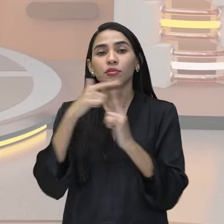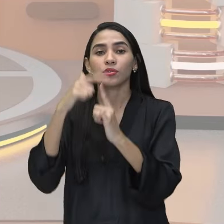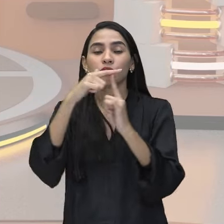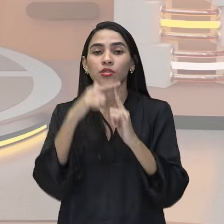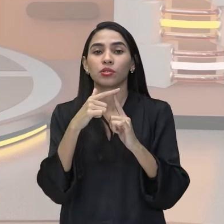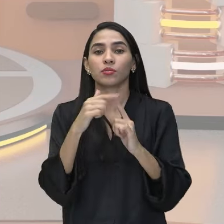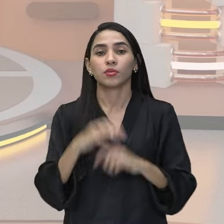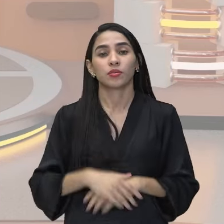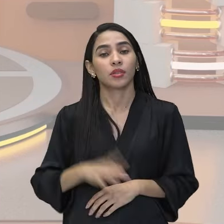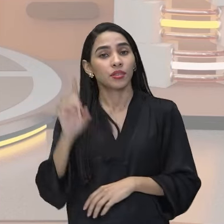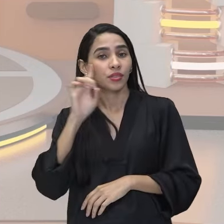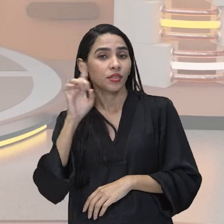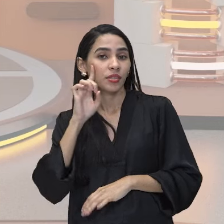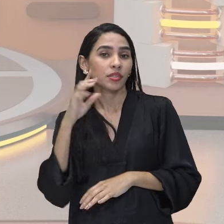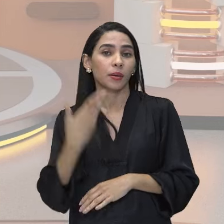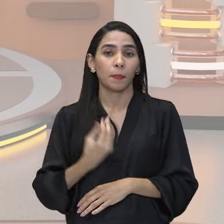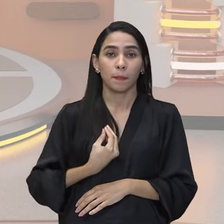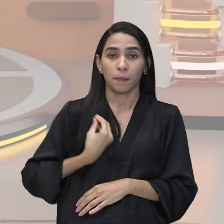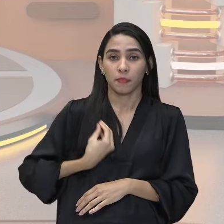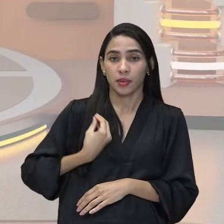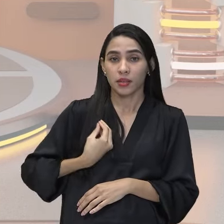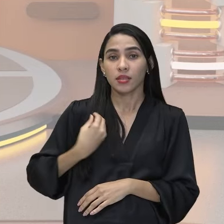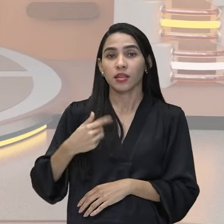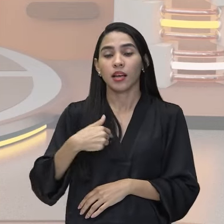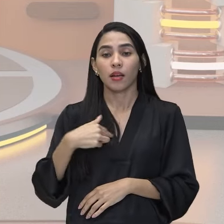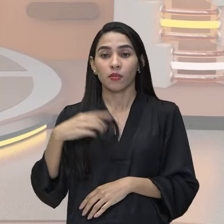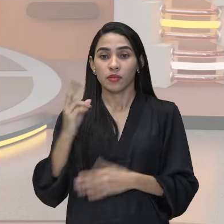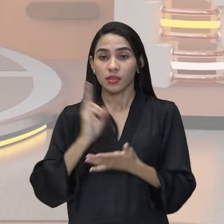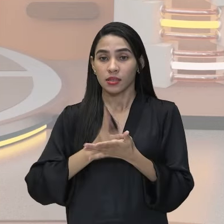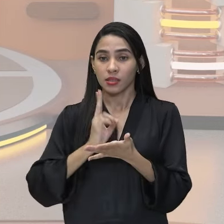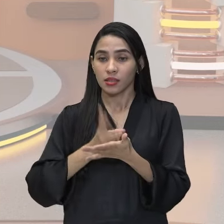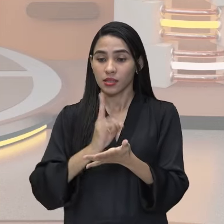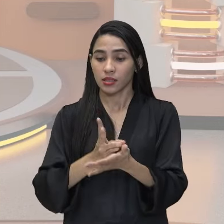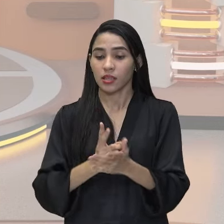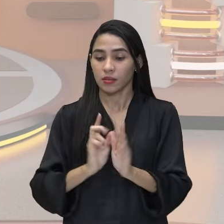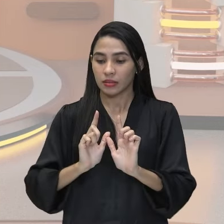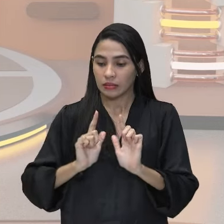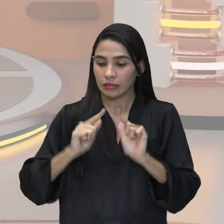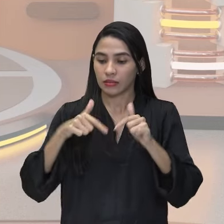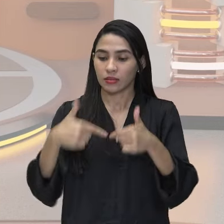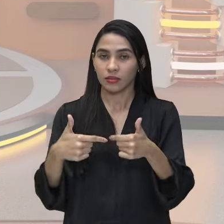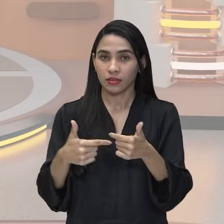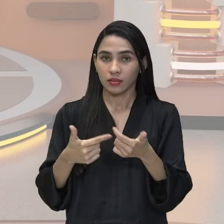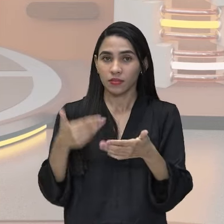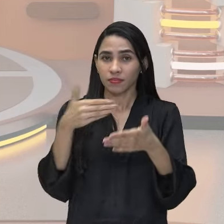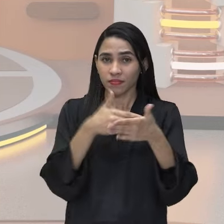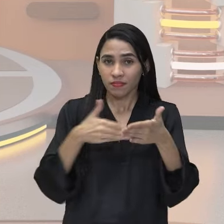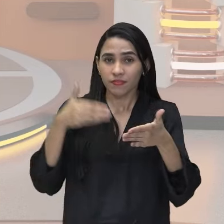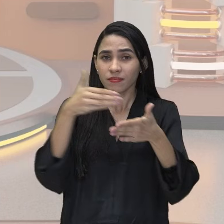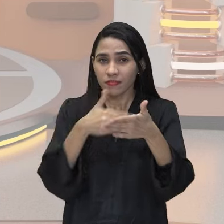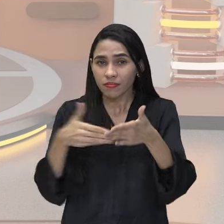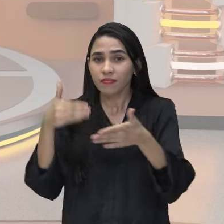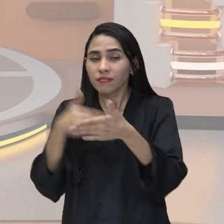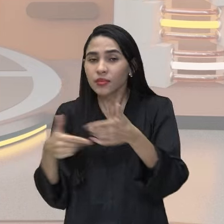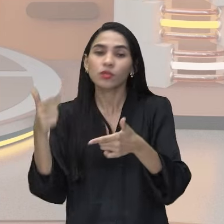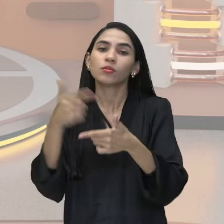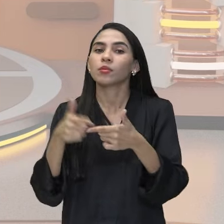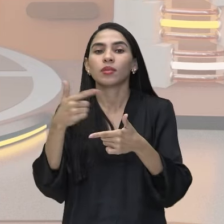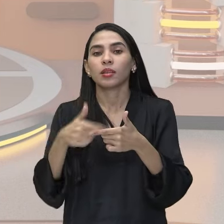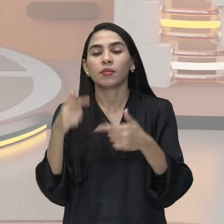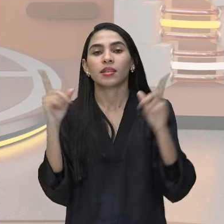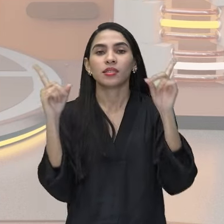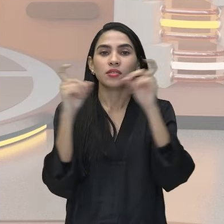Tá? Na minha existência, eu estou constantemente tendo que enfrentar né, os problemas e as